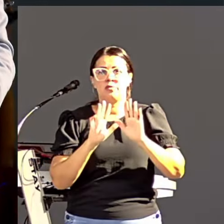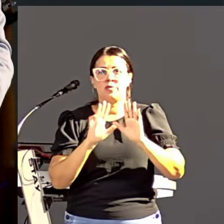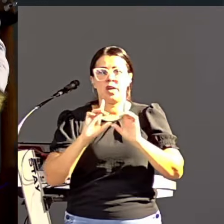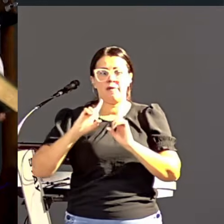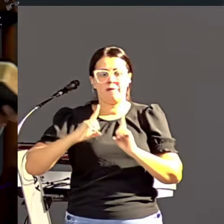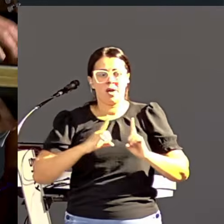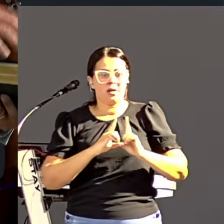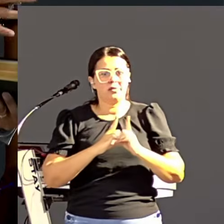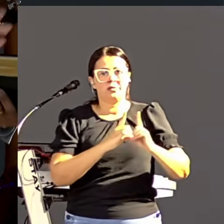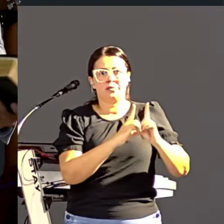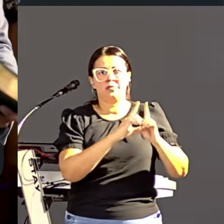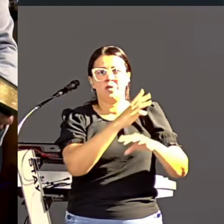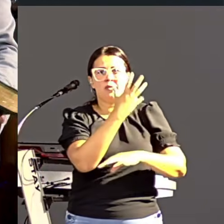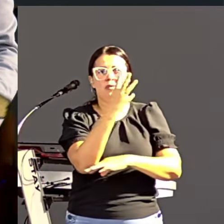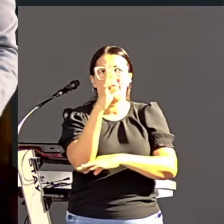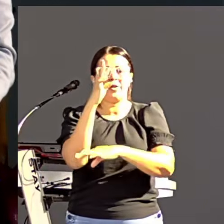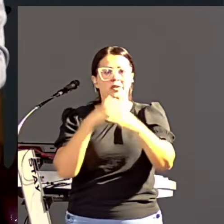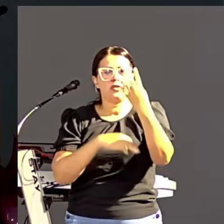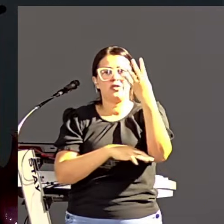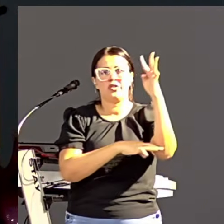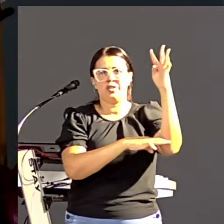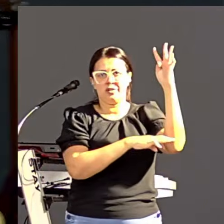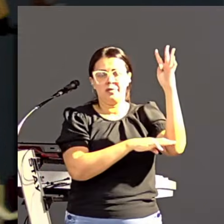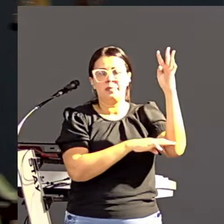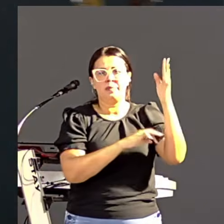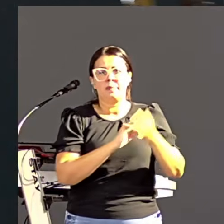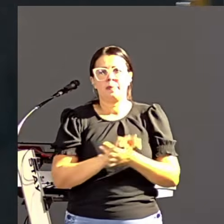o jardim, esse jardim aqui do Getsêmani.